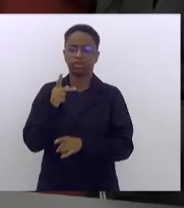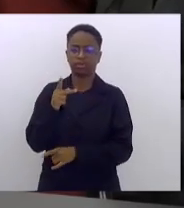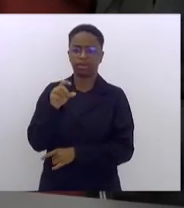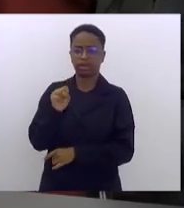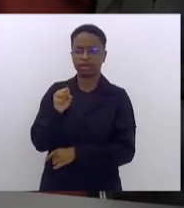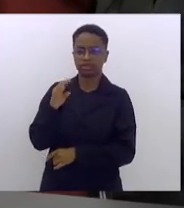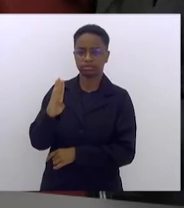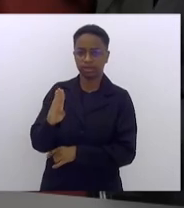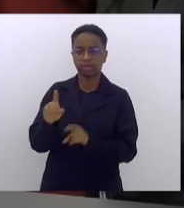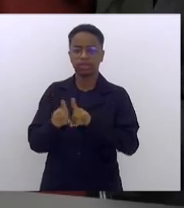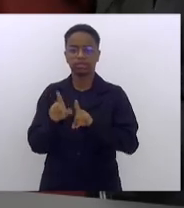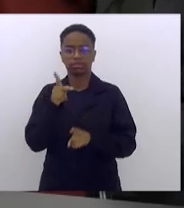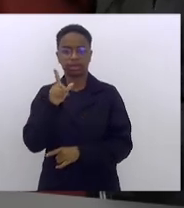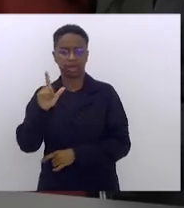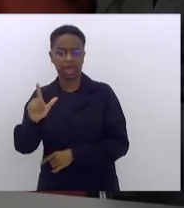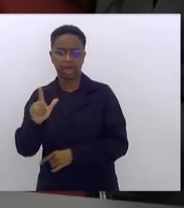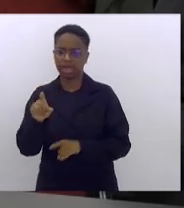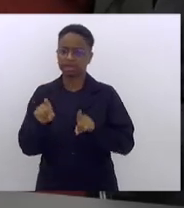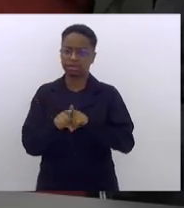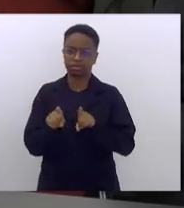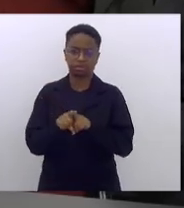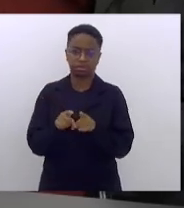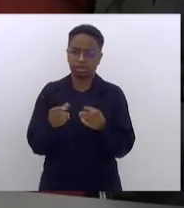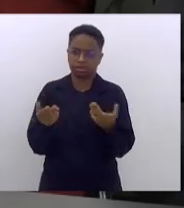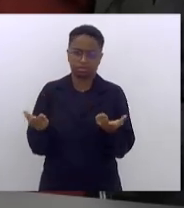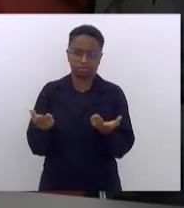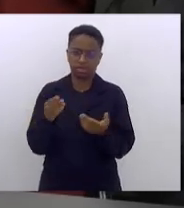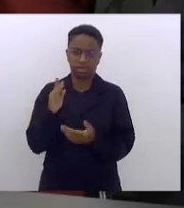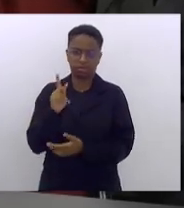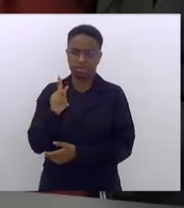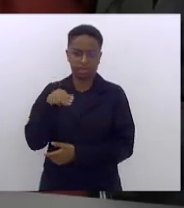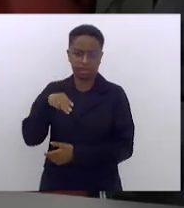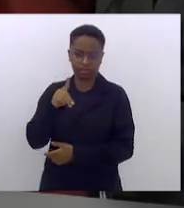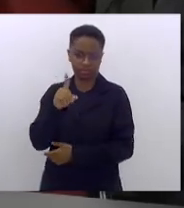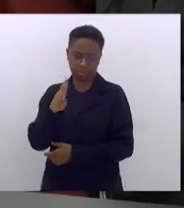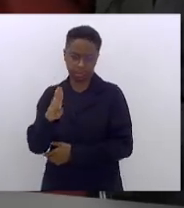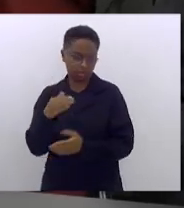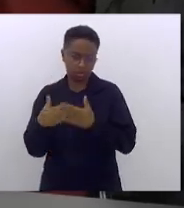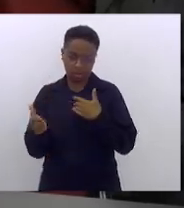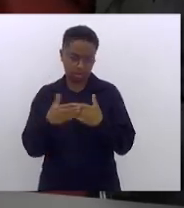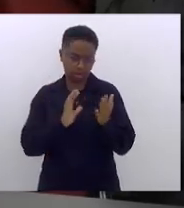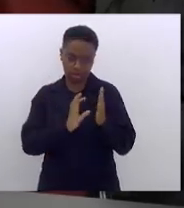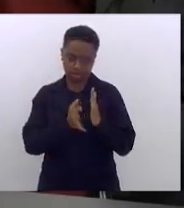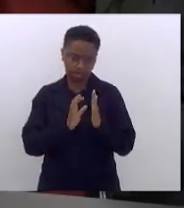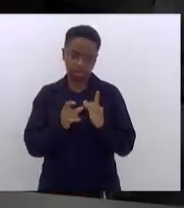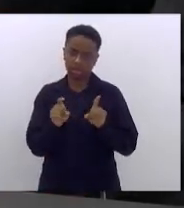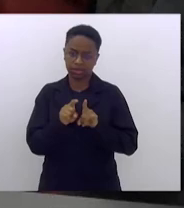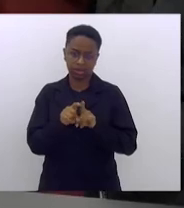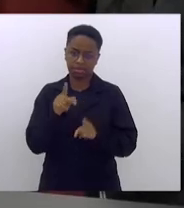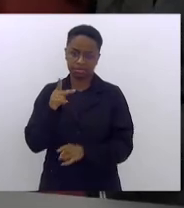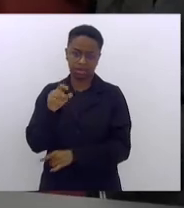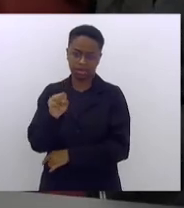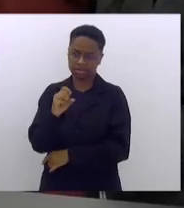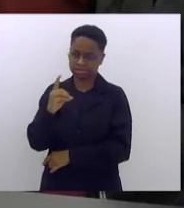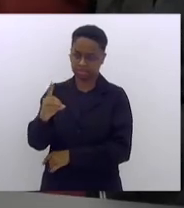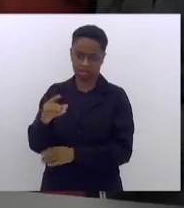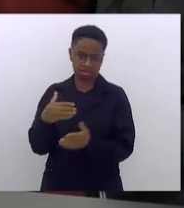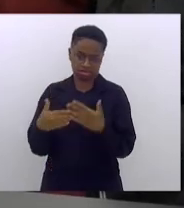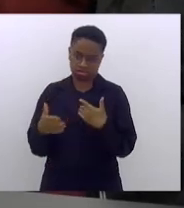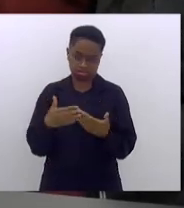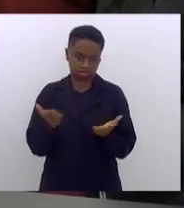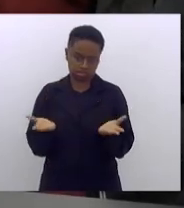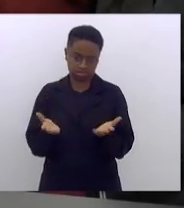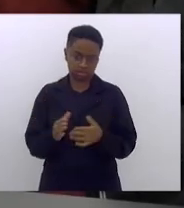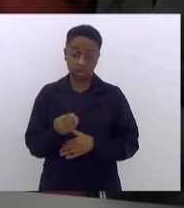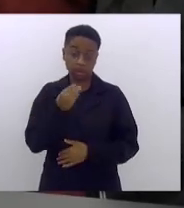PSB, da bancada do PL, da bancada do PMDB, de todas as bancadas, bancada do PSD. Evidentemente